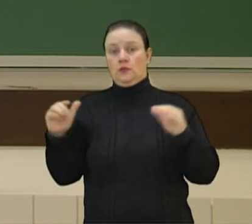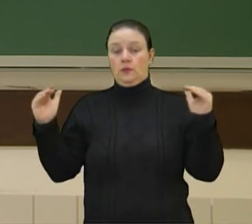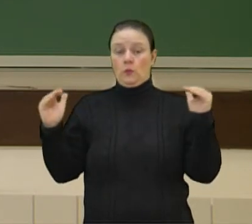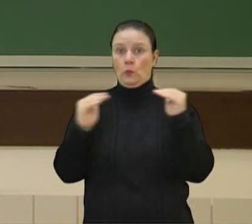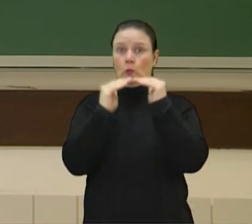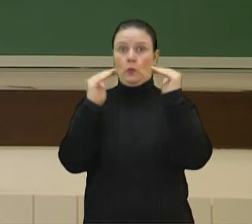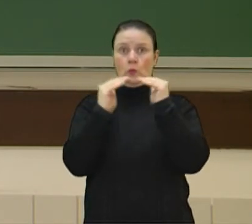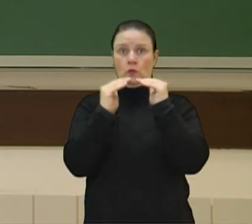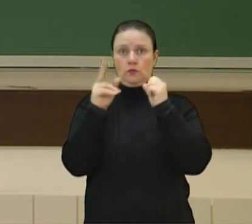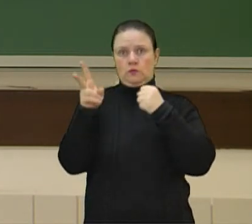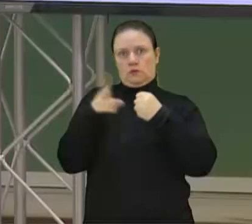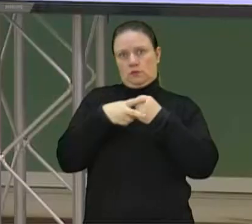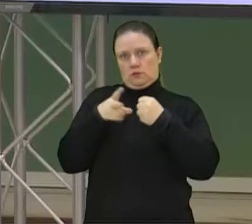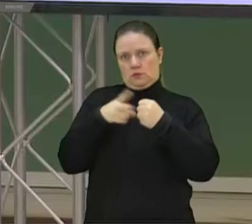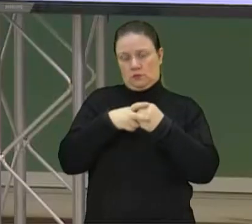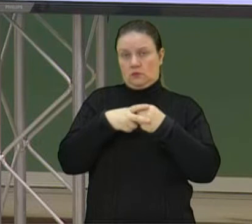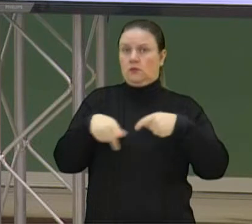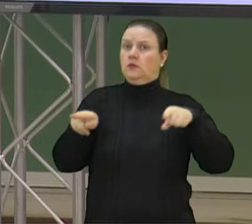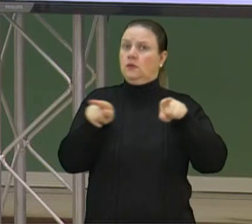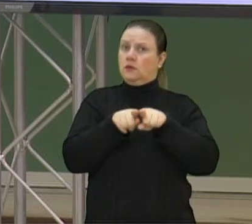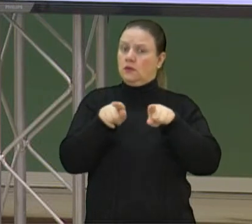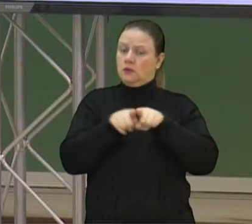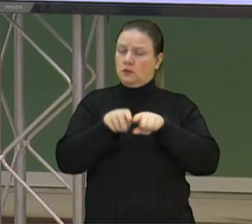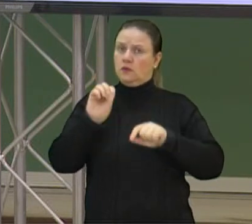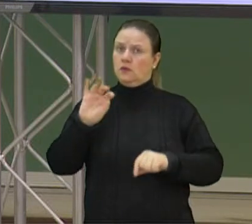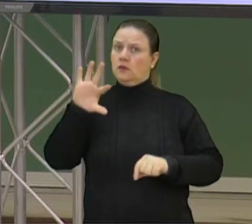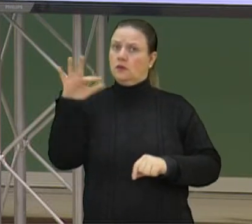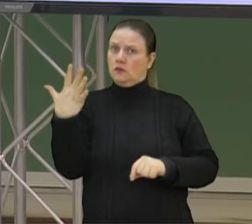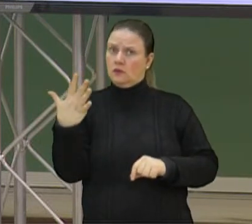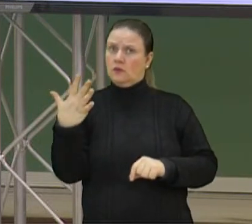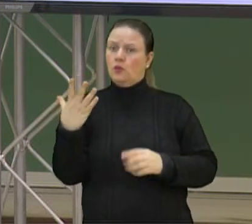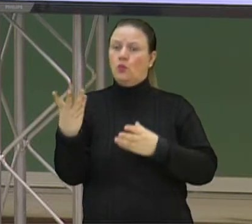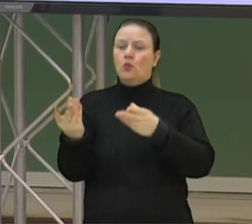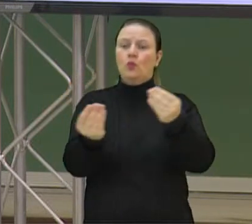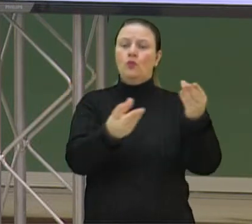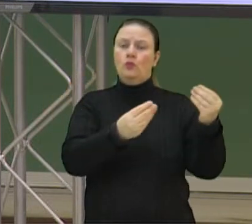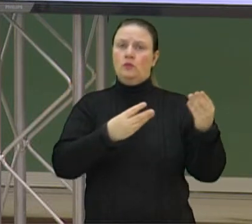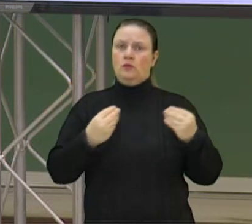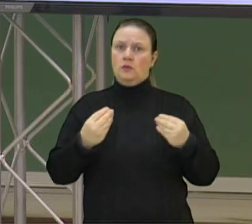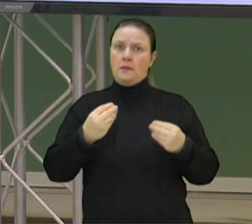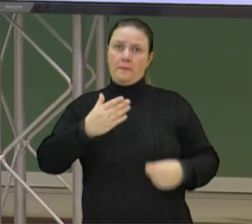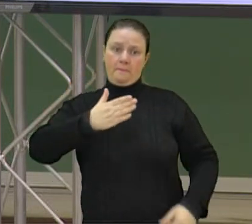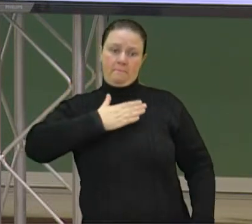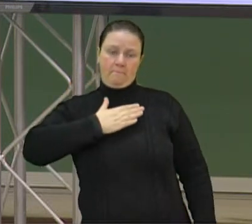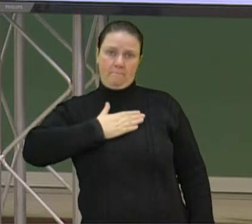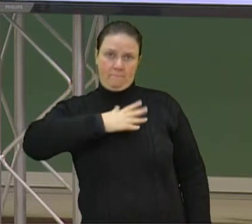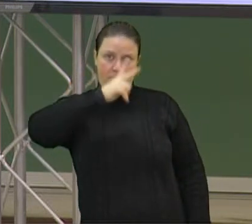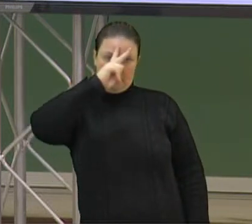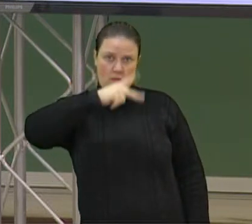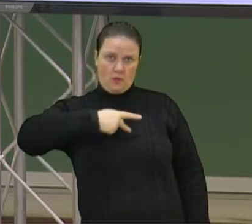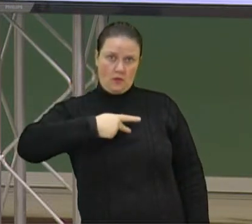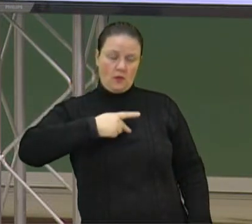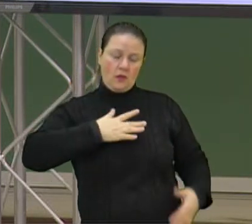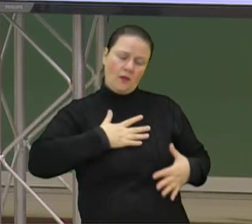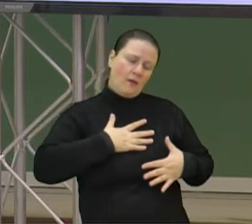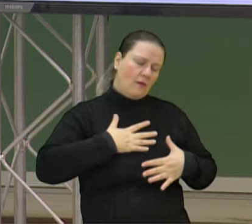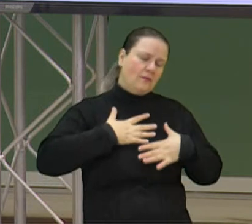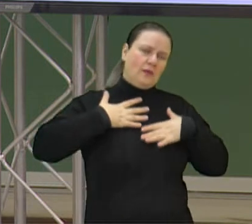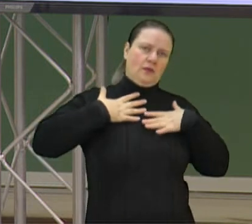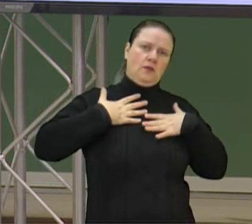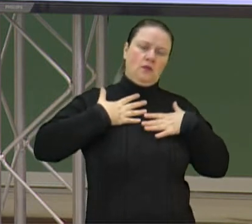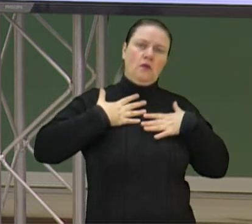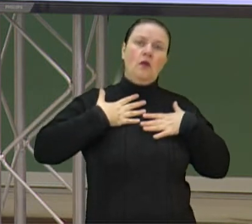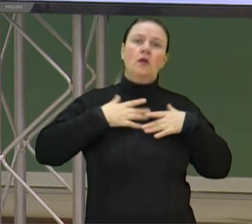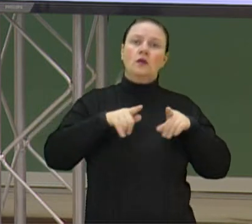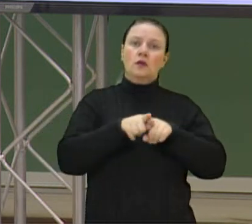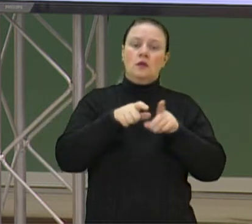E assim também acontece no plural. Então, mesmo que seja aqui só eu, me encantam las tarjetas de